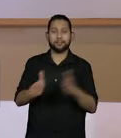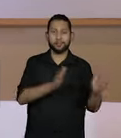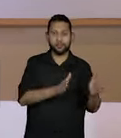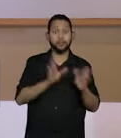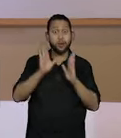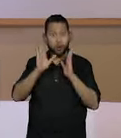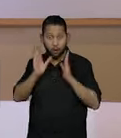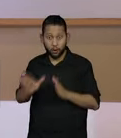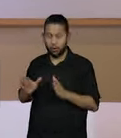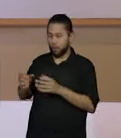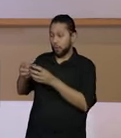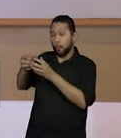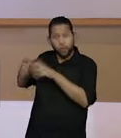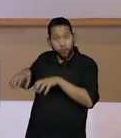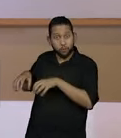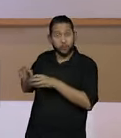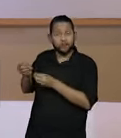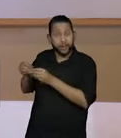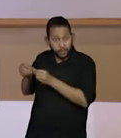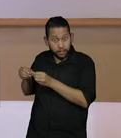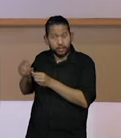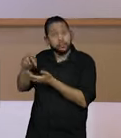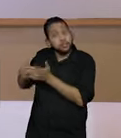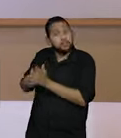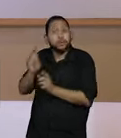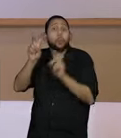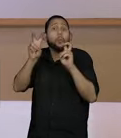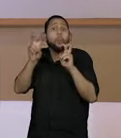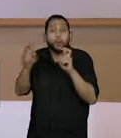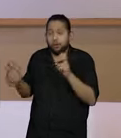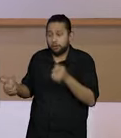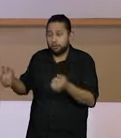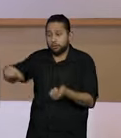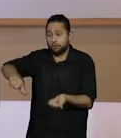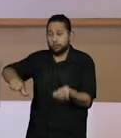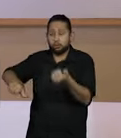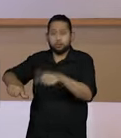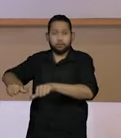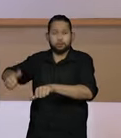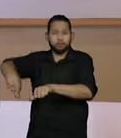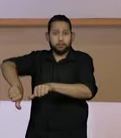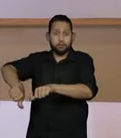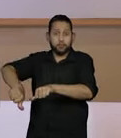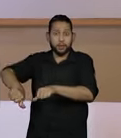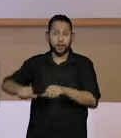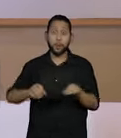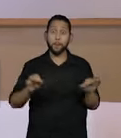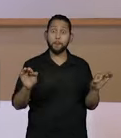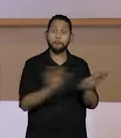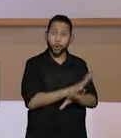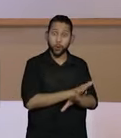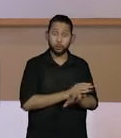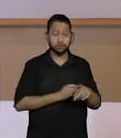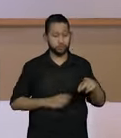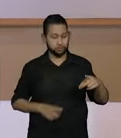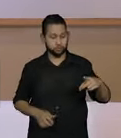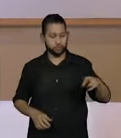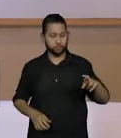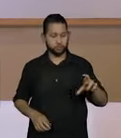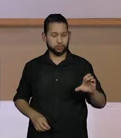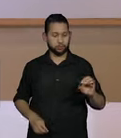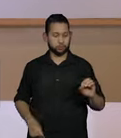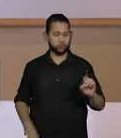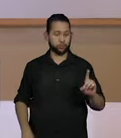nós teríamos os nossos reagentes. O bolo, o pão como produto final. E para